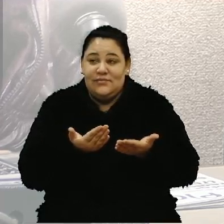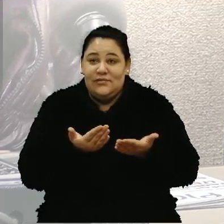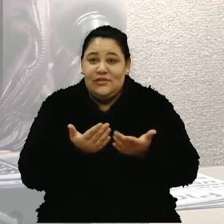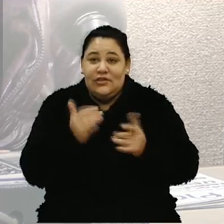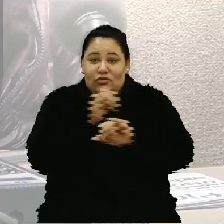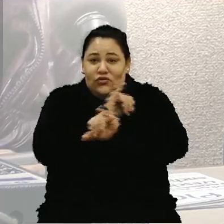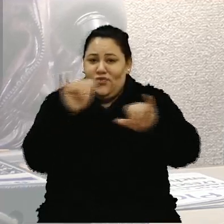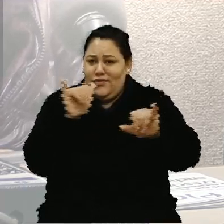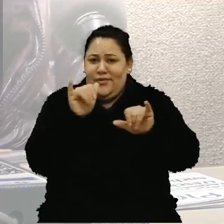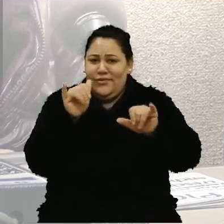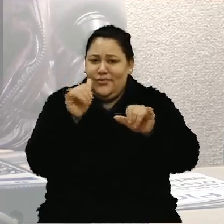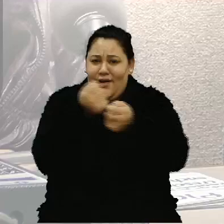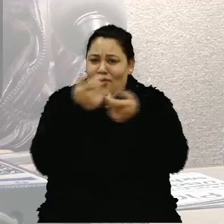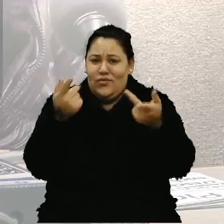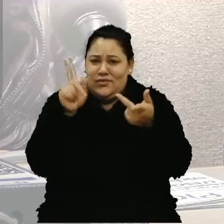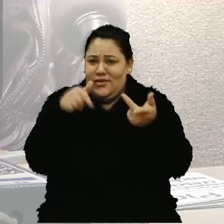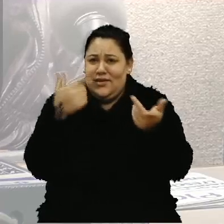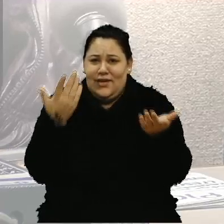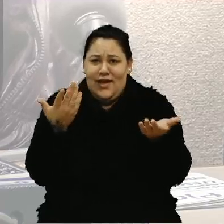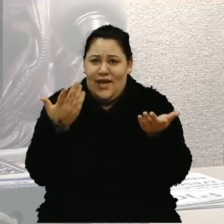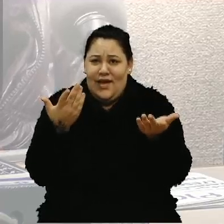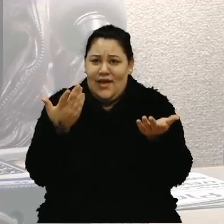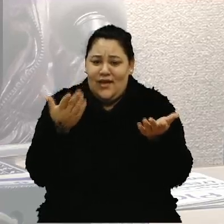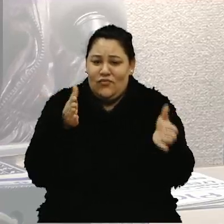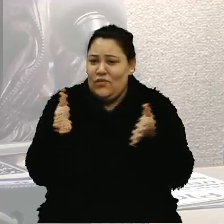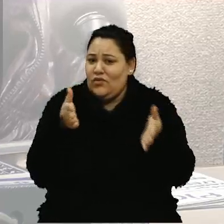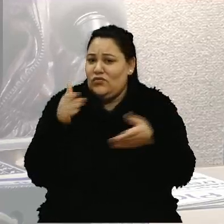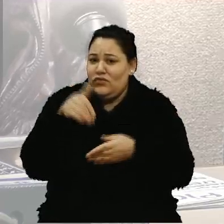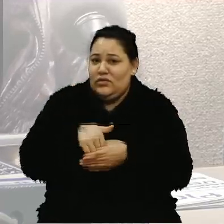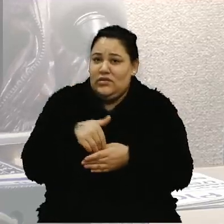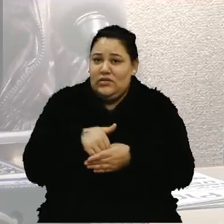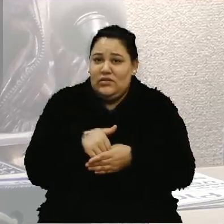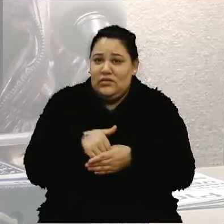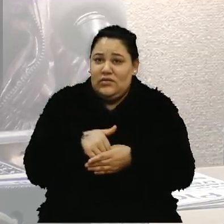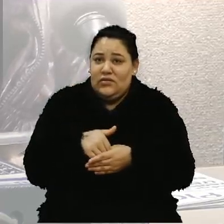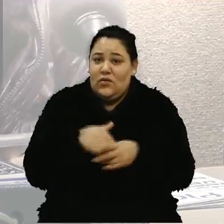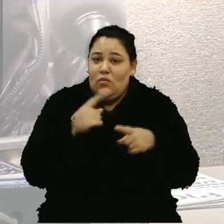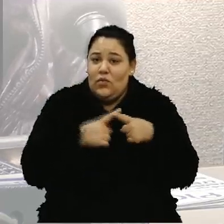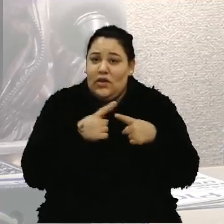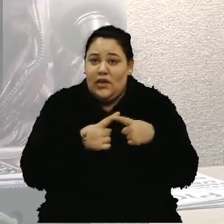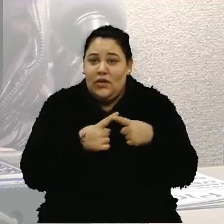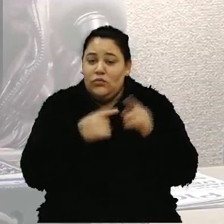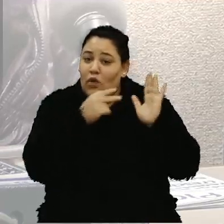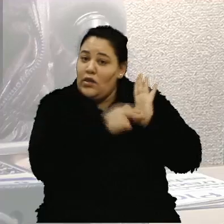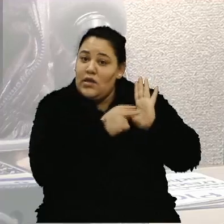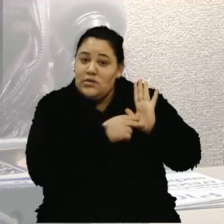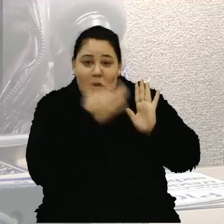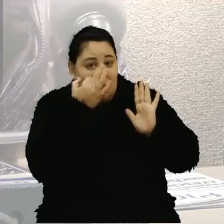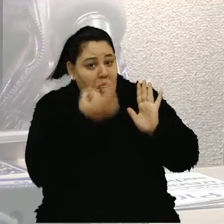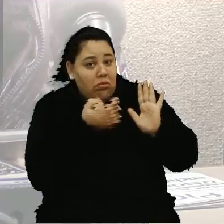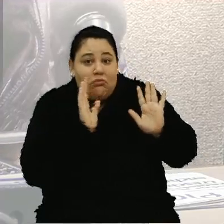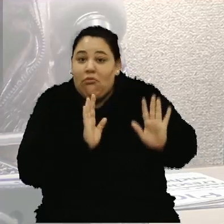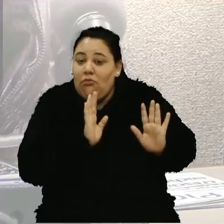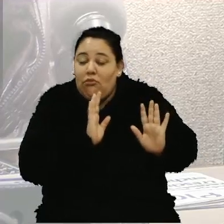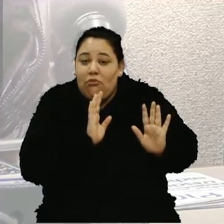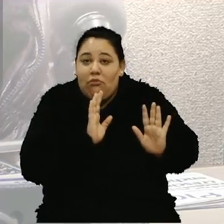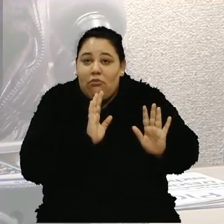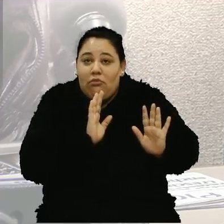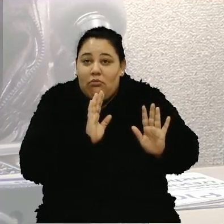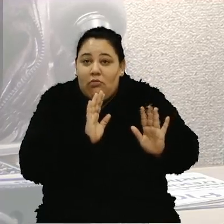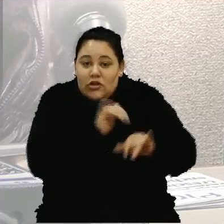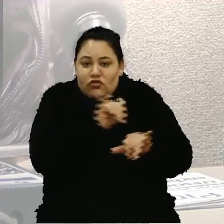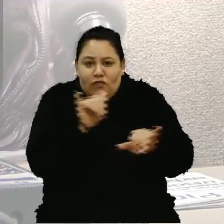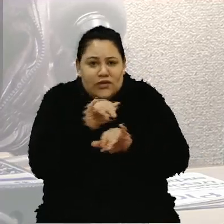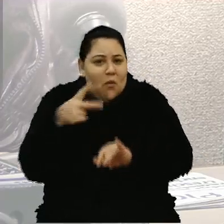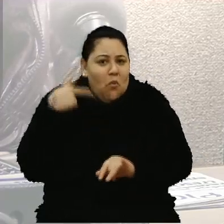da cabeça deles, é eleitoreira mesmo. Pelo que eu tô prestando atenção, é isso. Que não pode